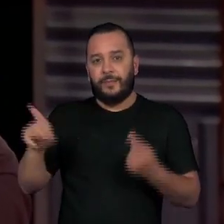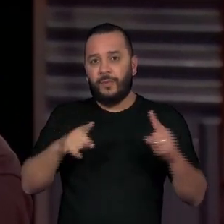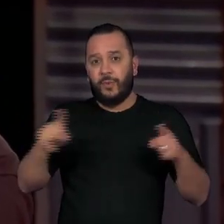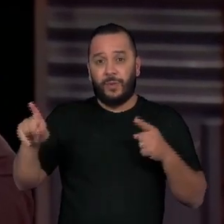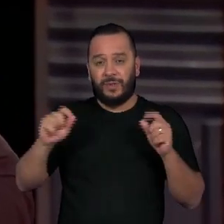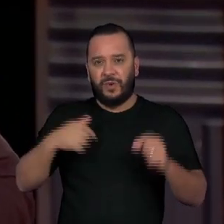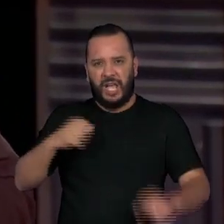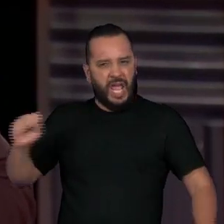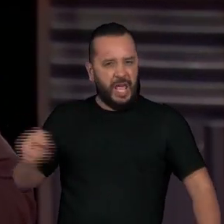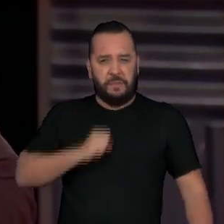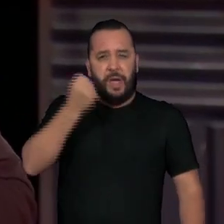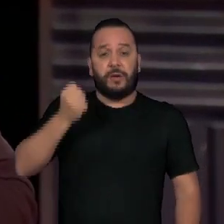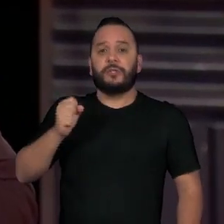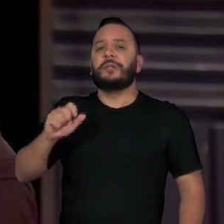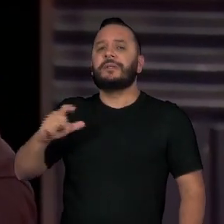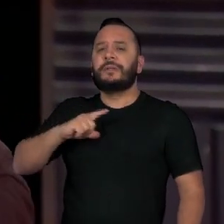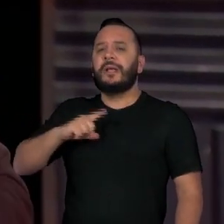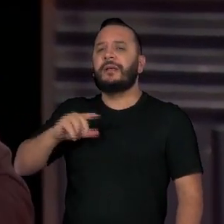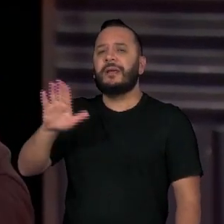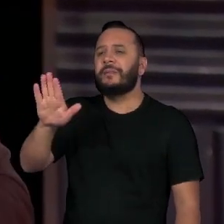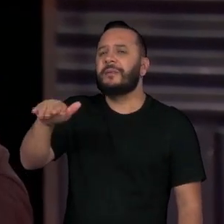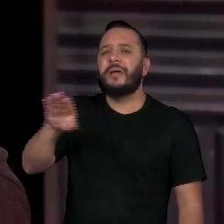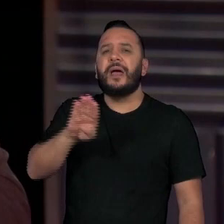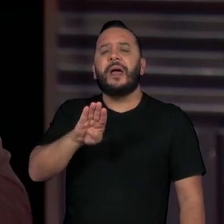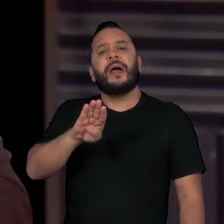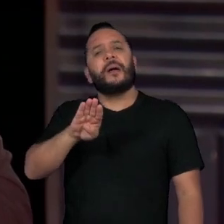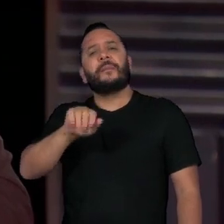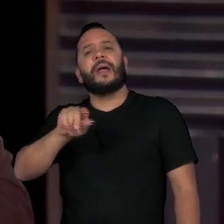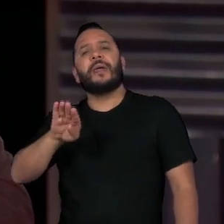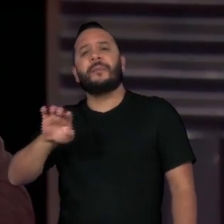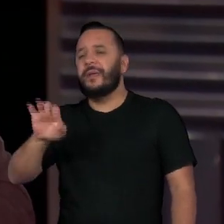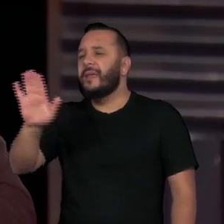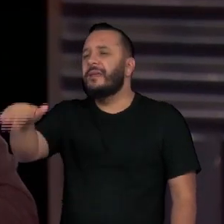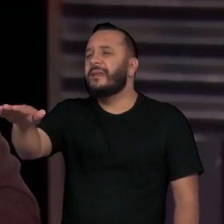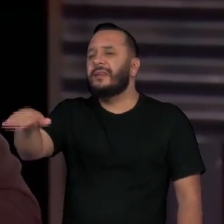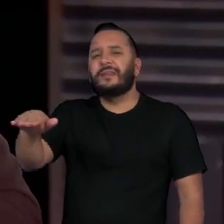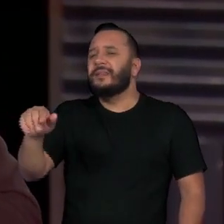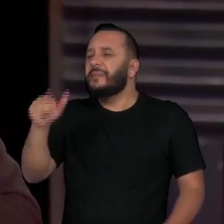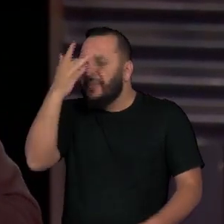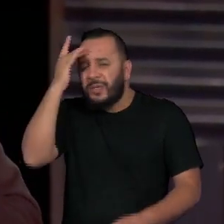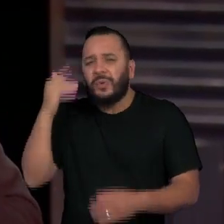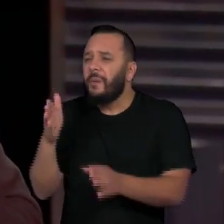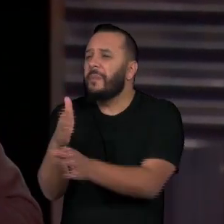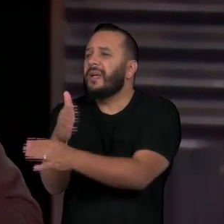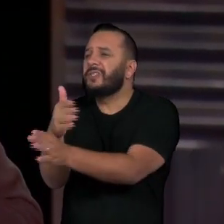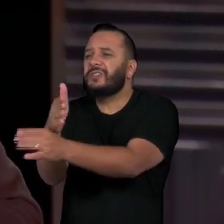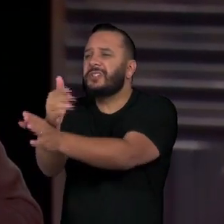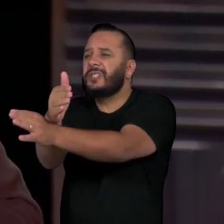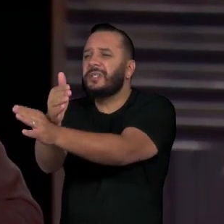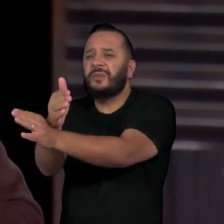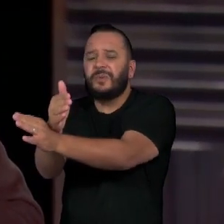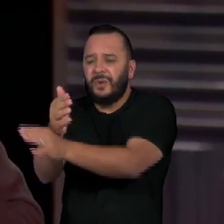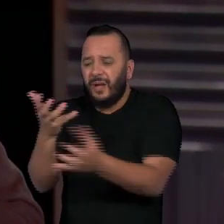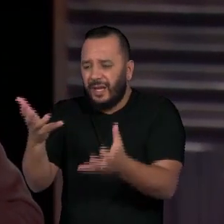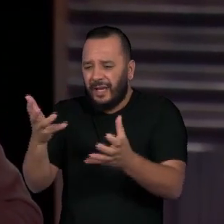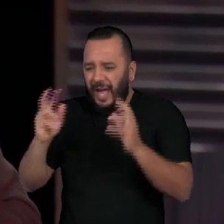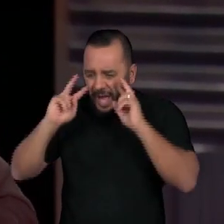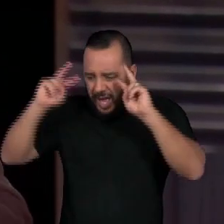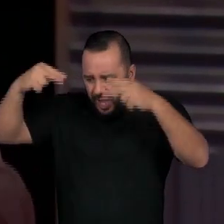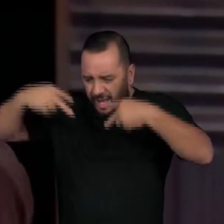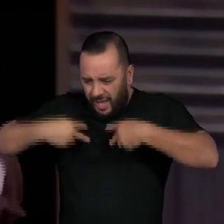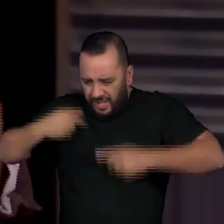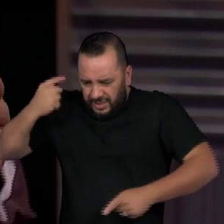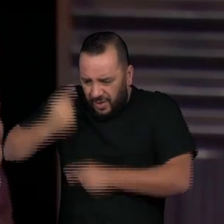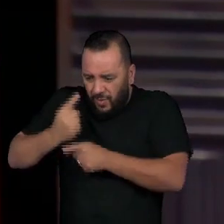baby baby não adianta chamar quando alguém está perdido procurando se encontrar o Casagrande